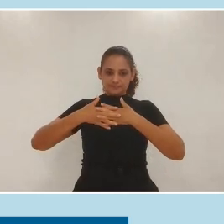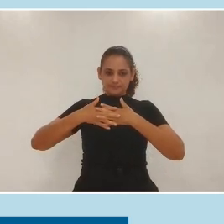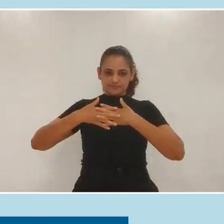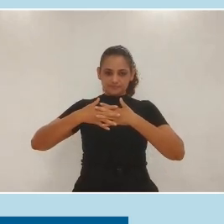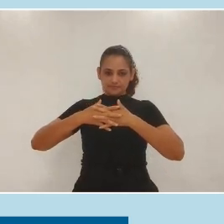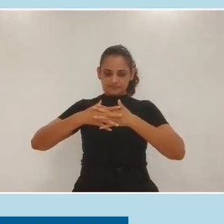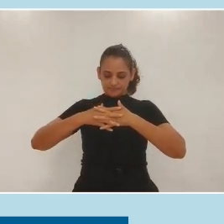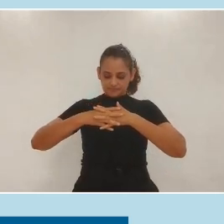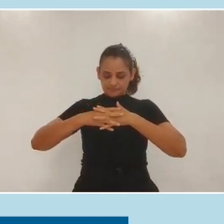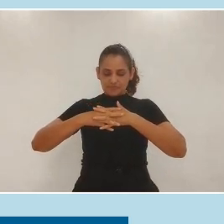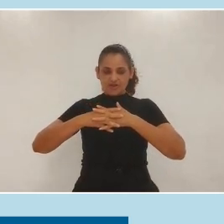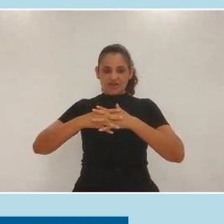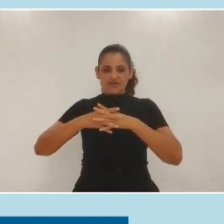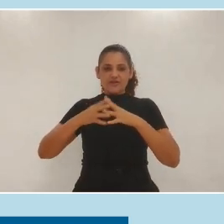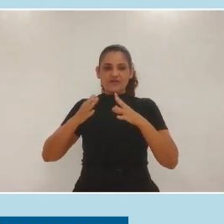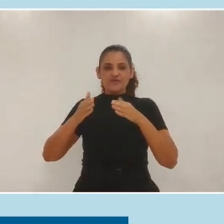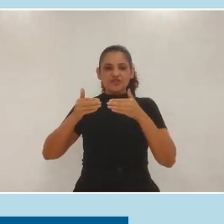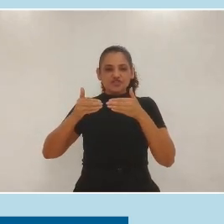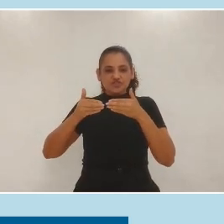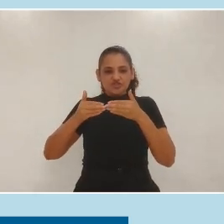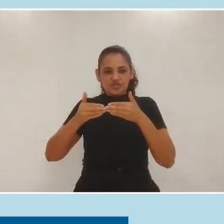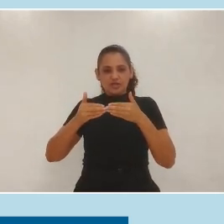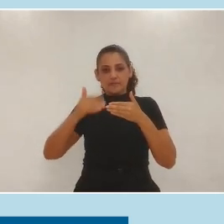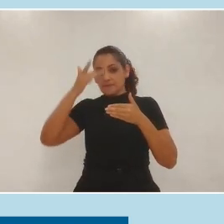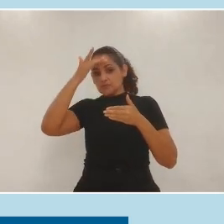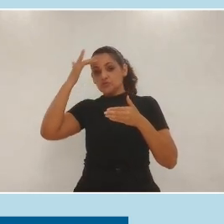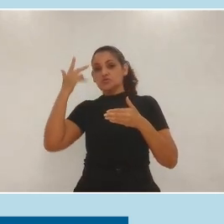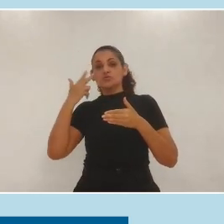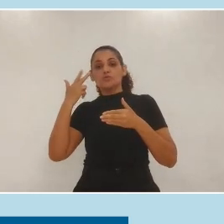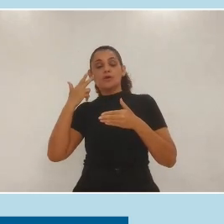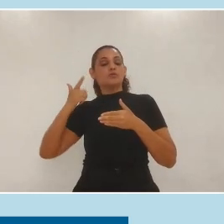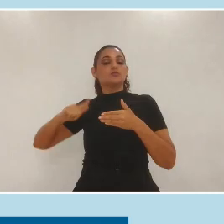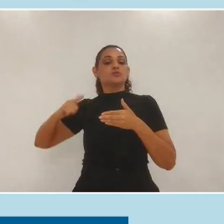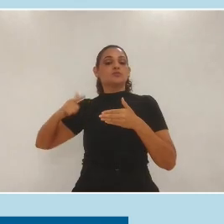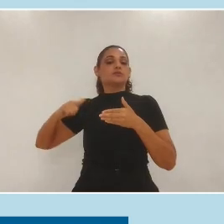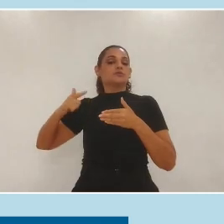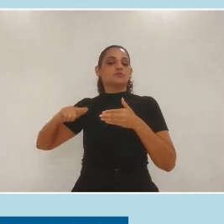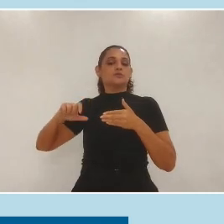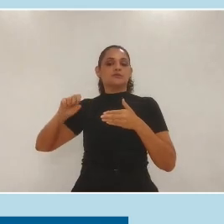bem fechadinhas assim. Só que a nossa, ela estica como o balão.